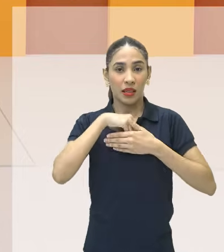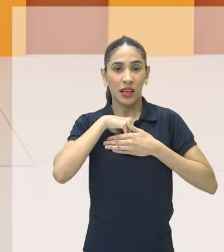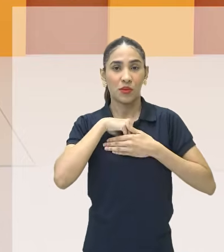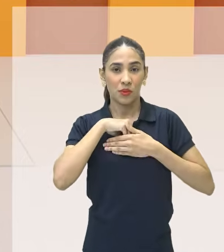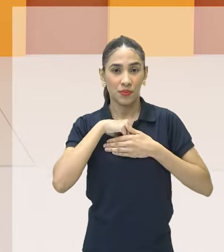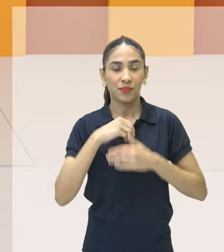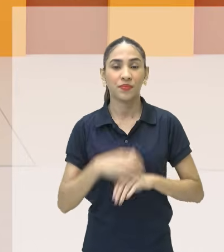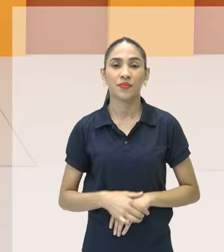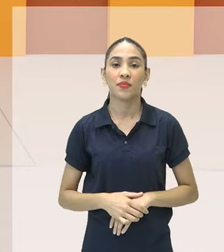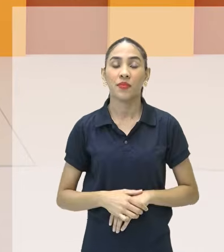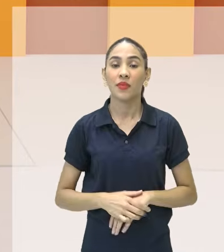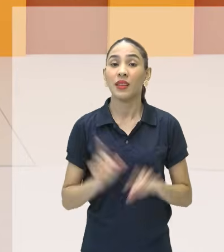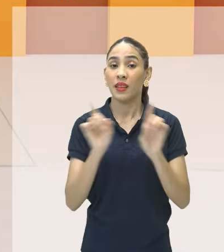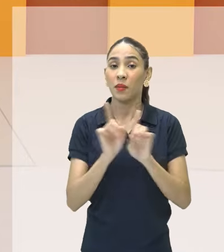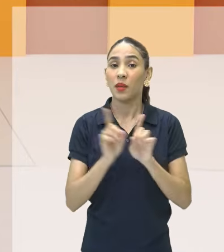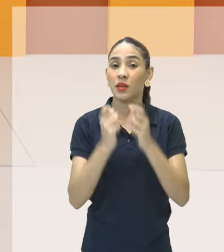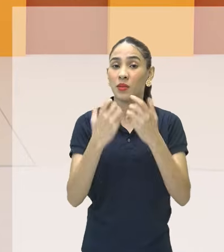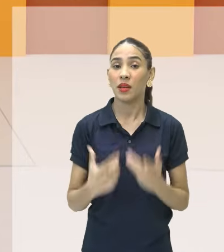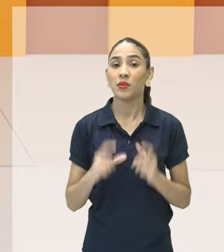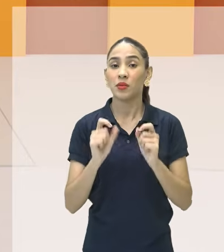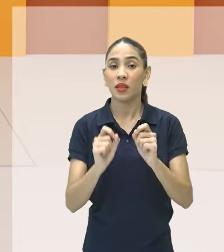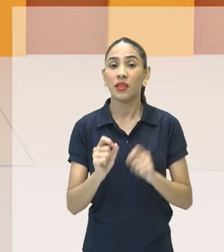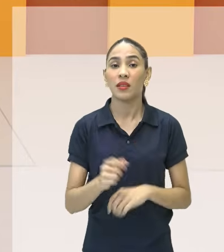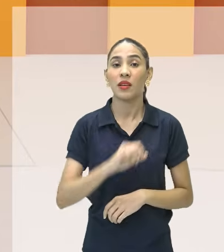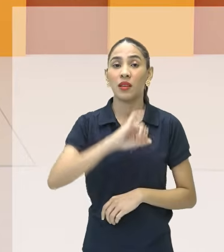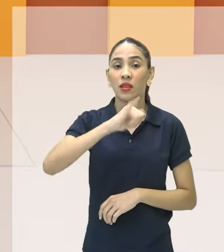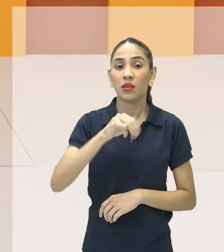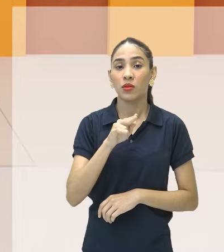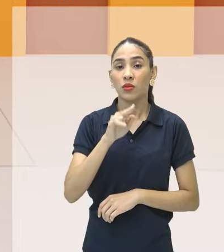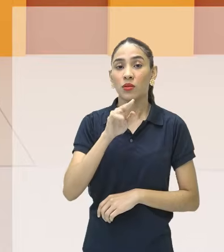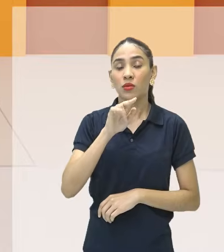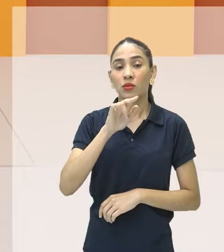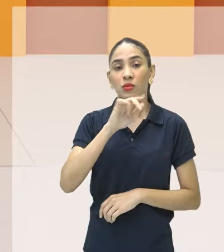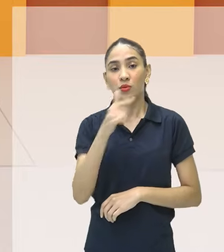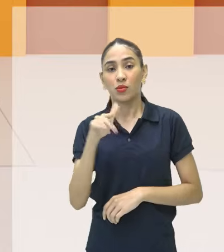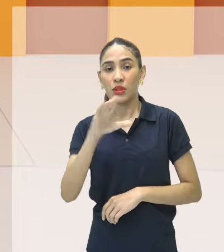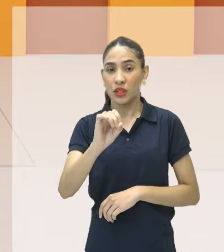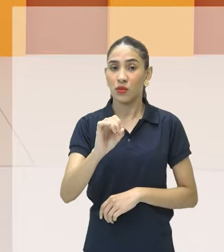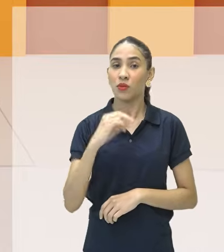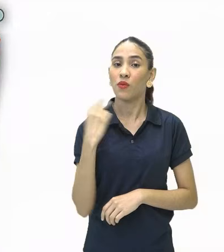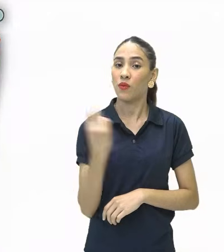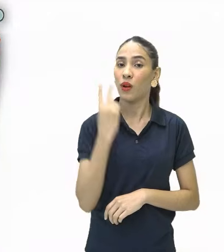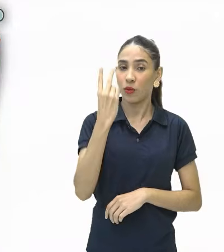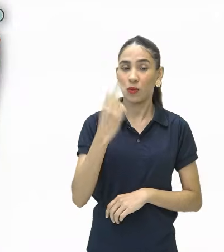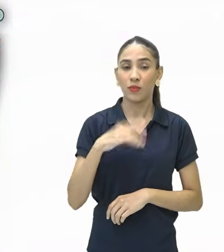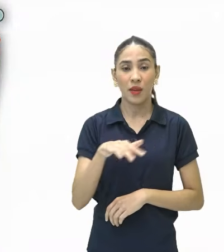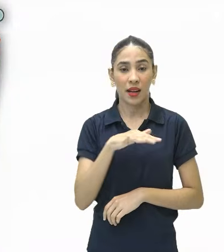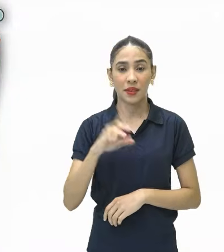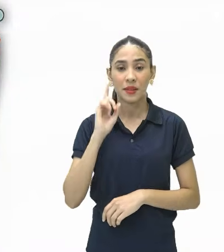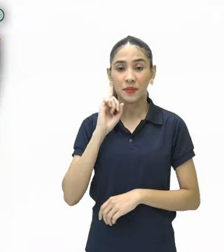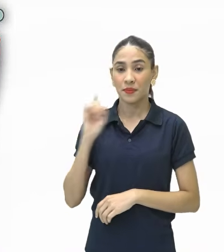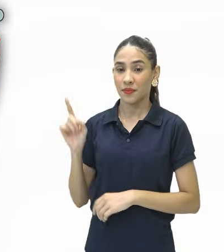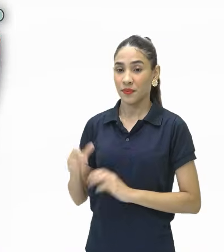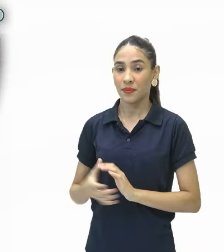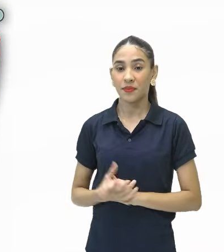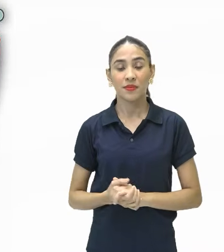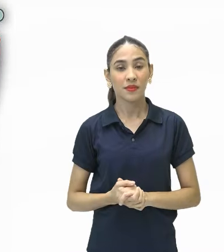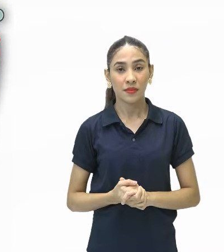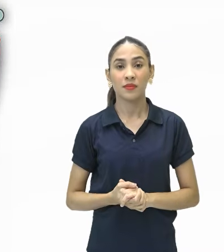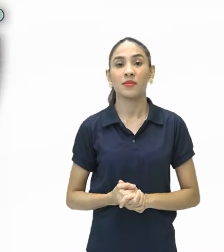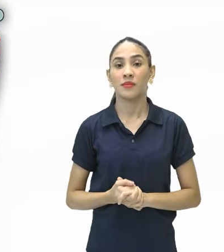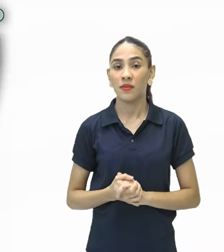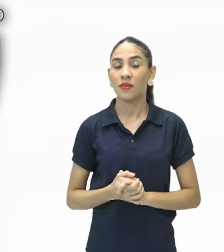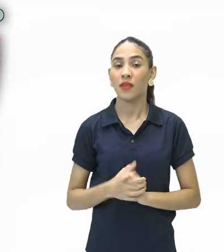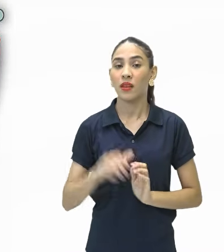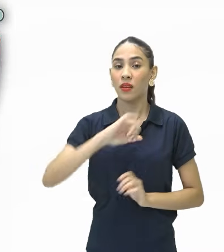E aí nós falamos então da questão do juízo do valor, que é o que nos leva para esse campo aí. Né? O juízo do